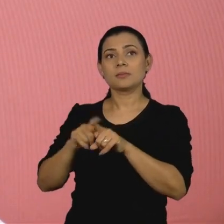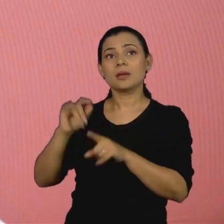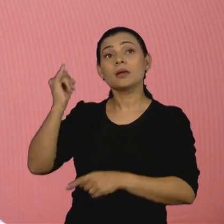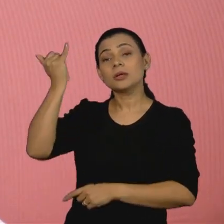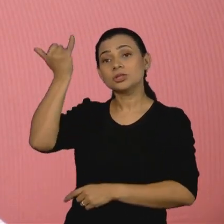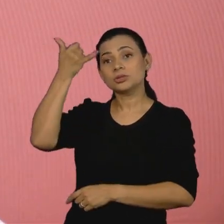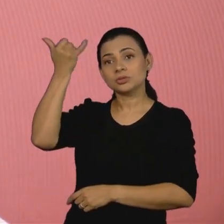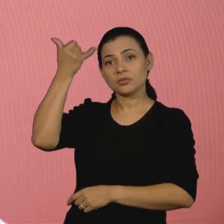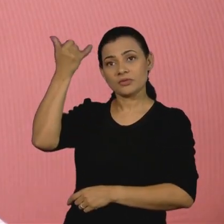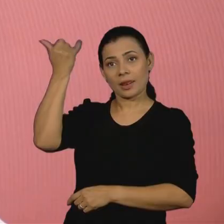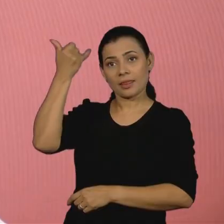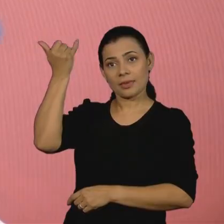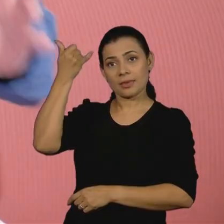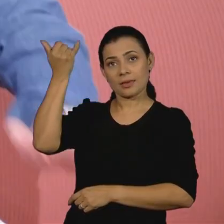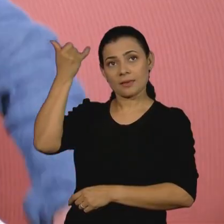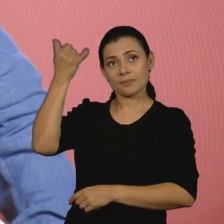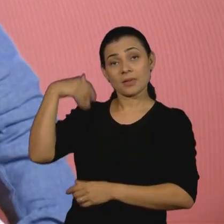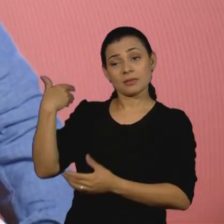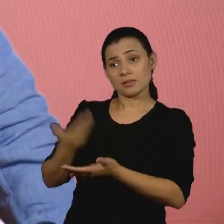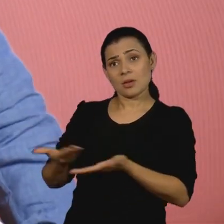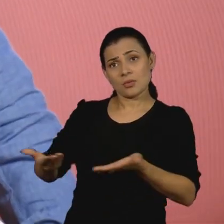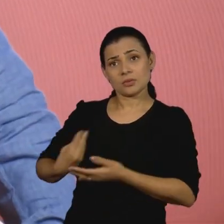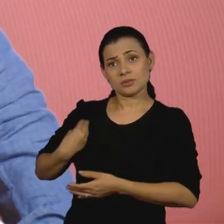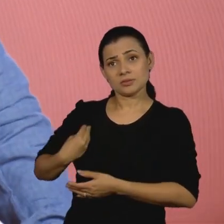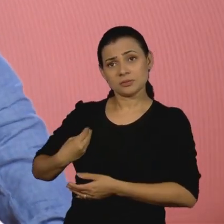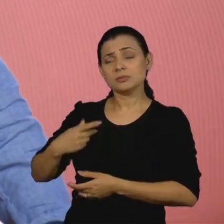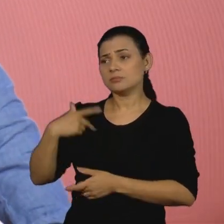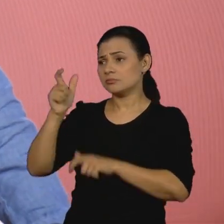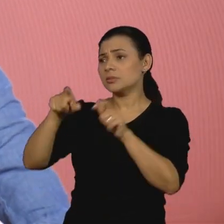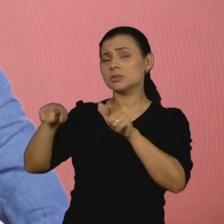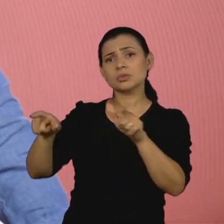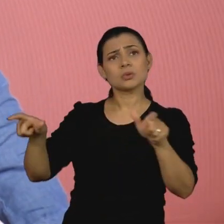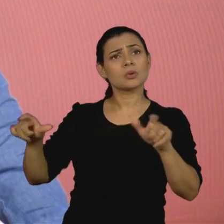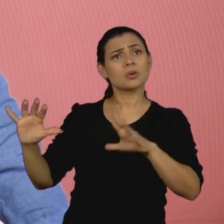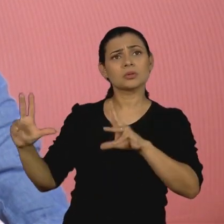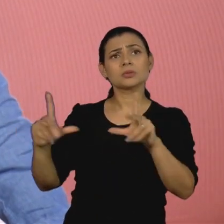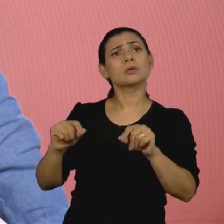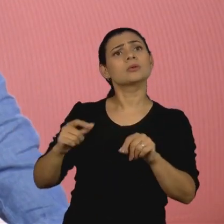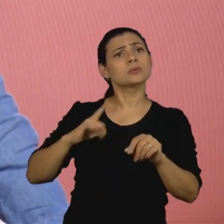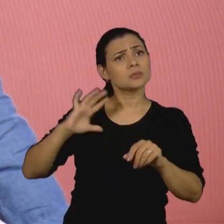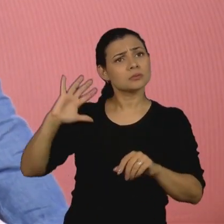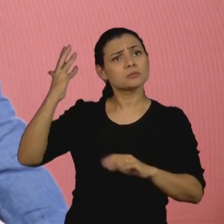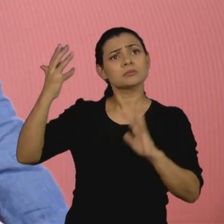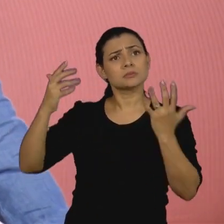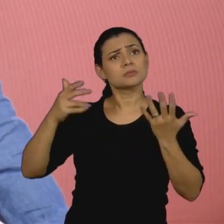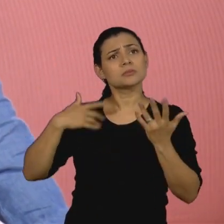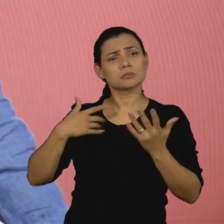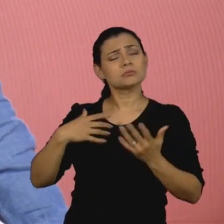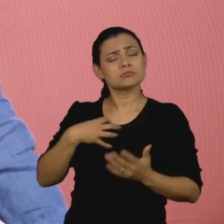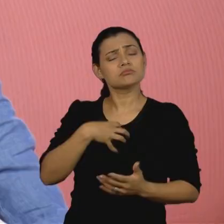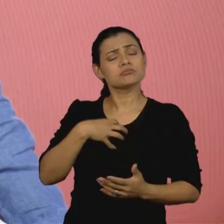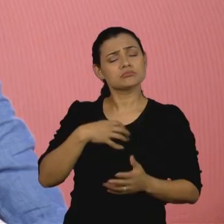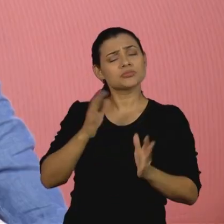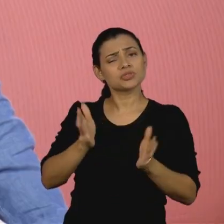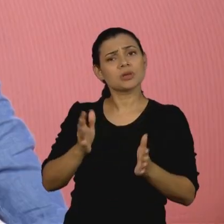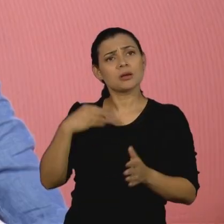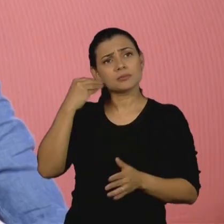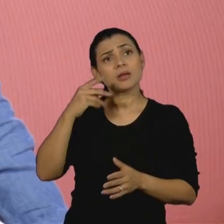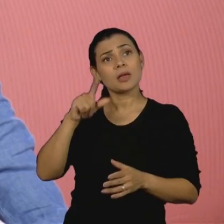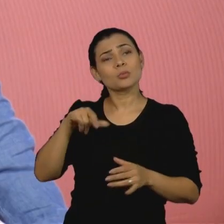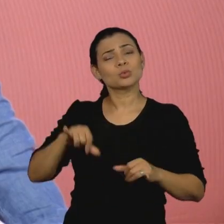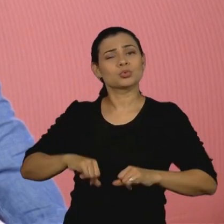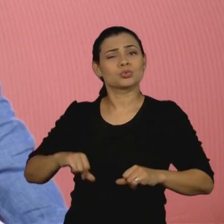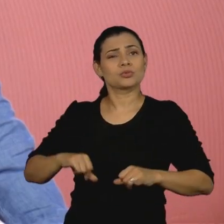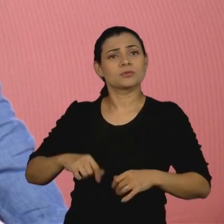né? Que existe até hoje, todo mundo tem alguém na família que sofre desse mal, né? E é muito